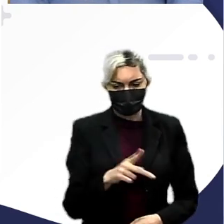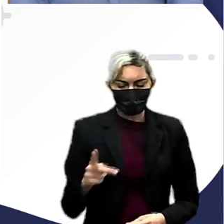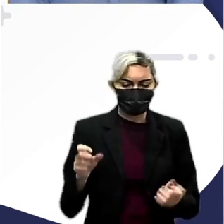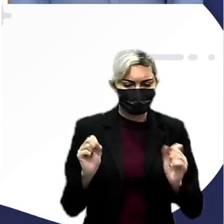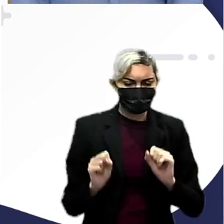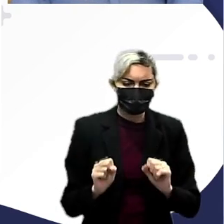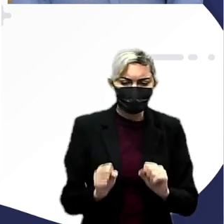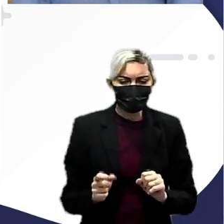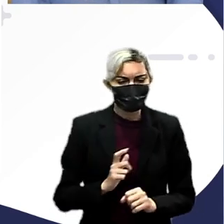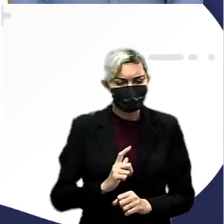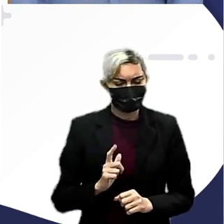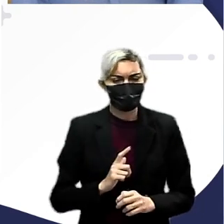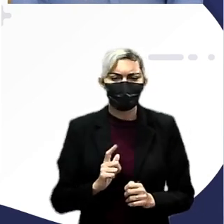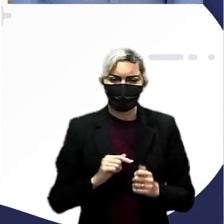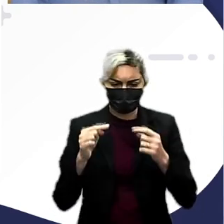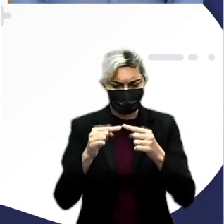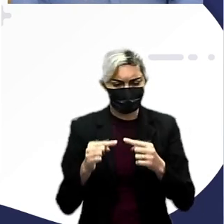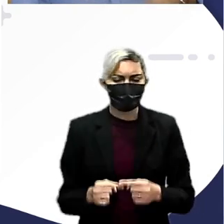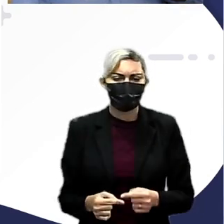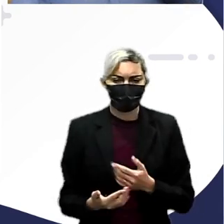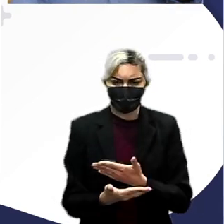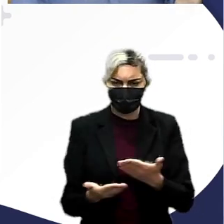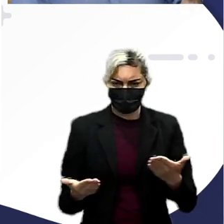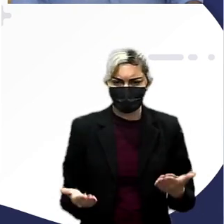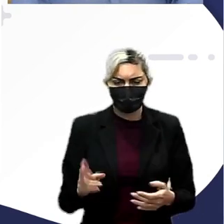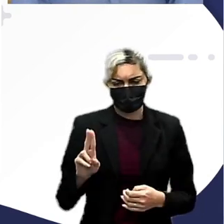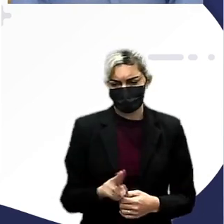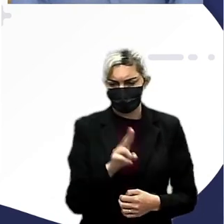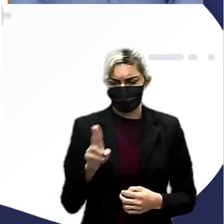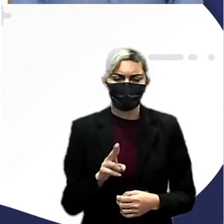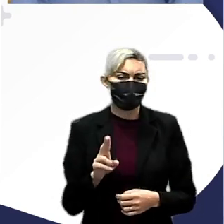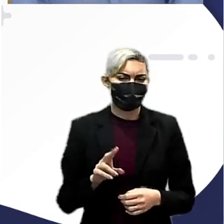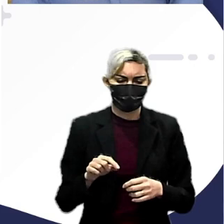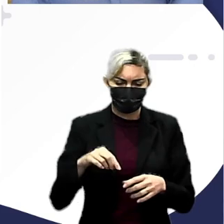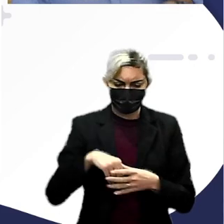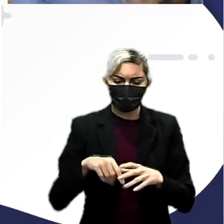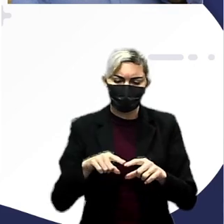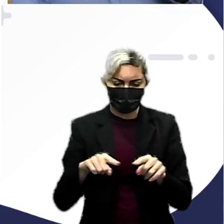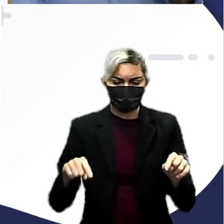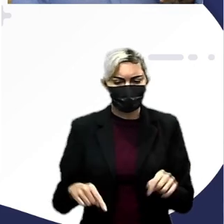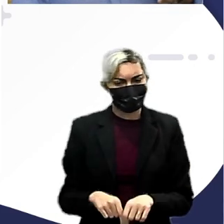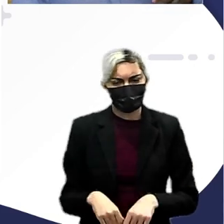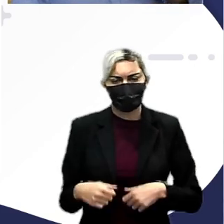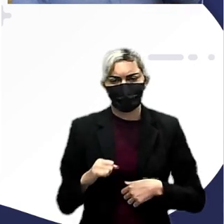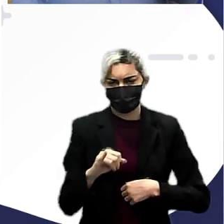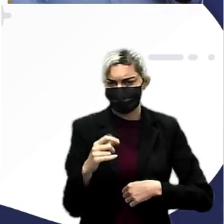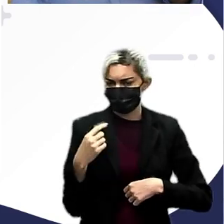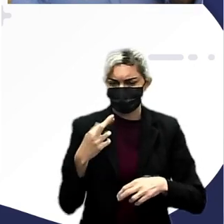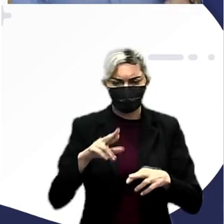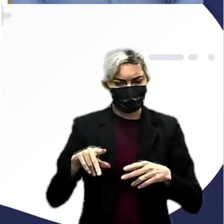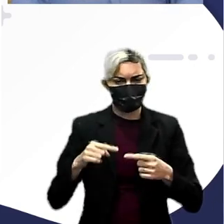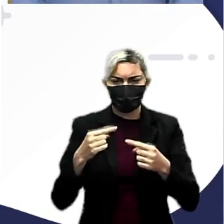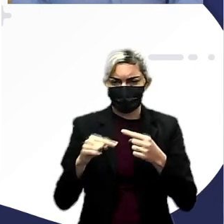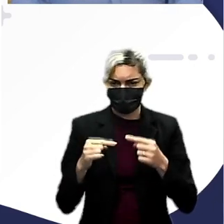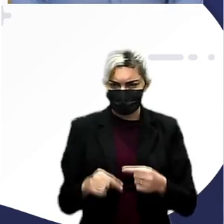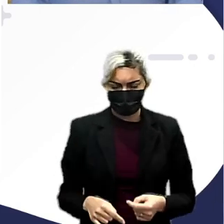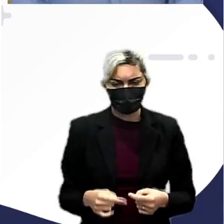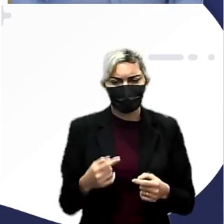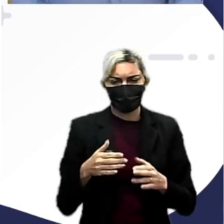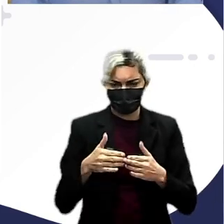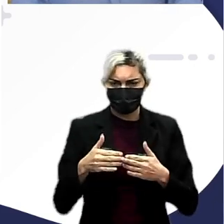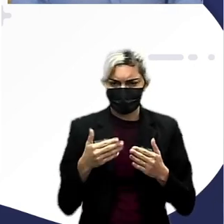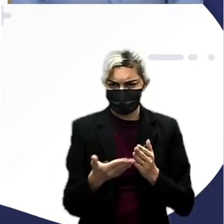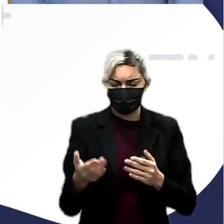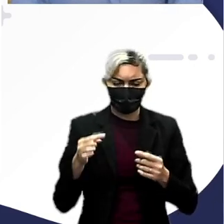podem ter já aplicado com vocês, eu uso muito em sala de aula, e se não aplicar, peça a eles para